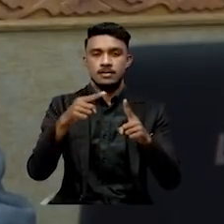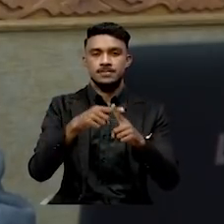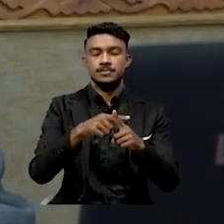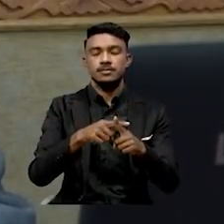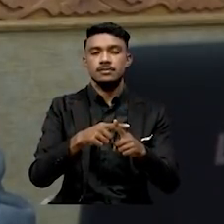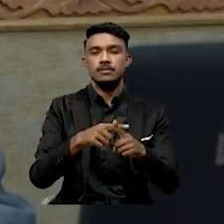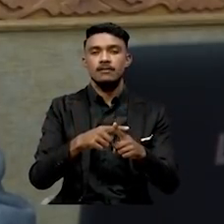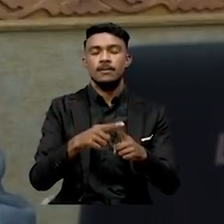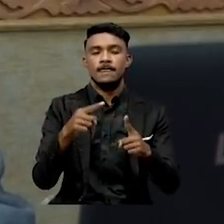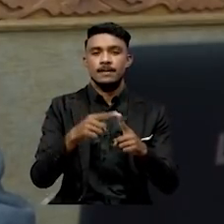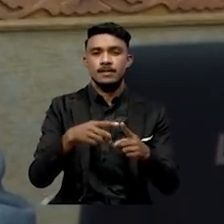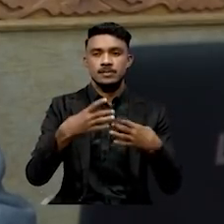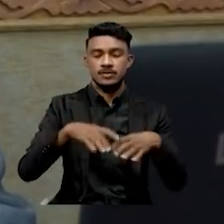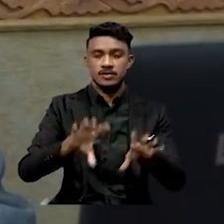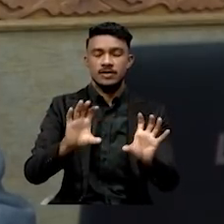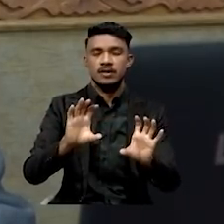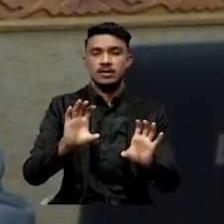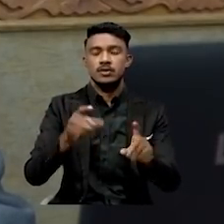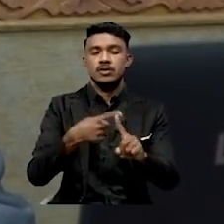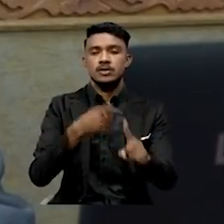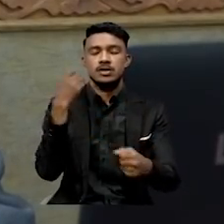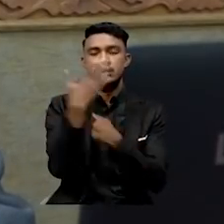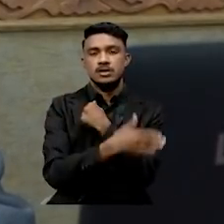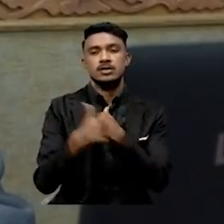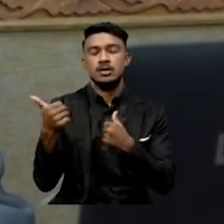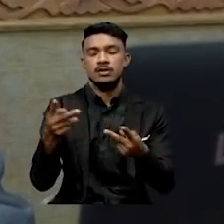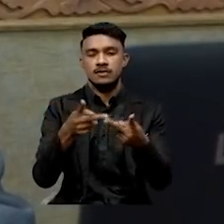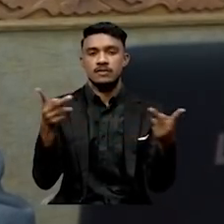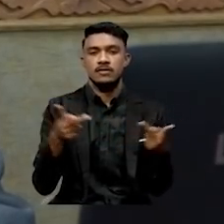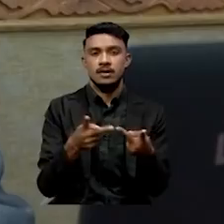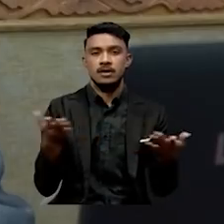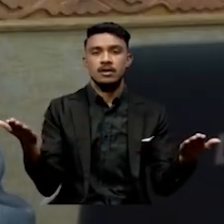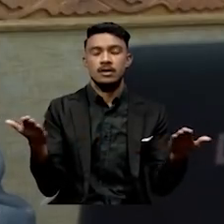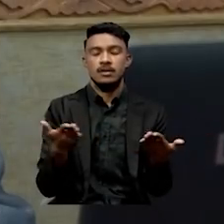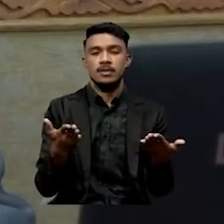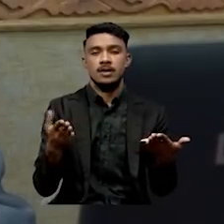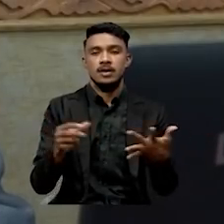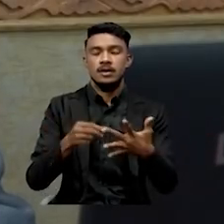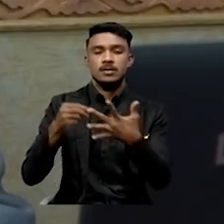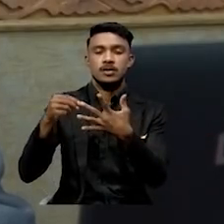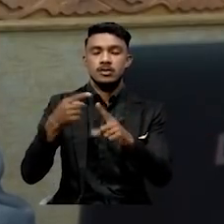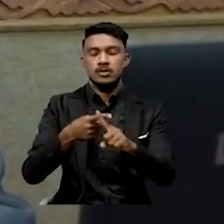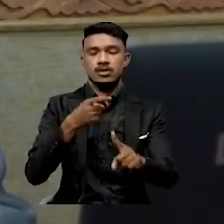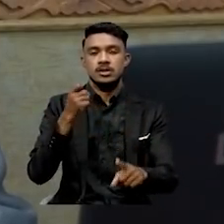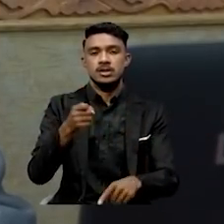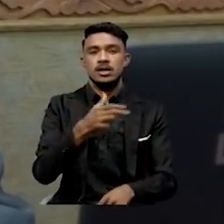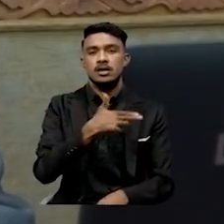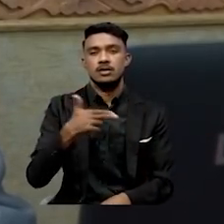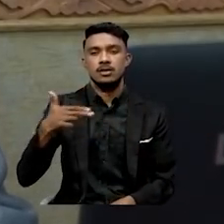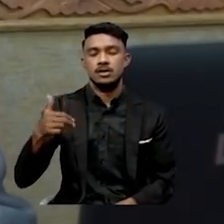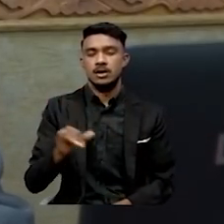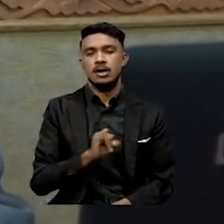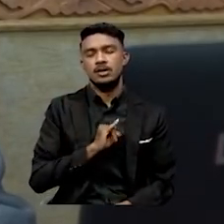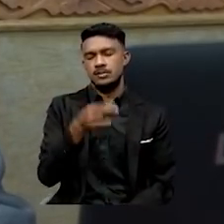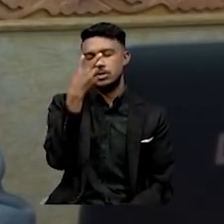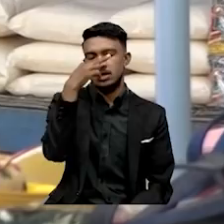saída ligava importação ou ligava pati né ve que saída liu os indonésia acompanha mas vamos acompanhar